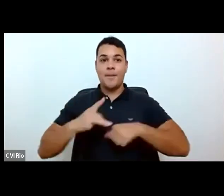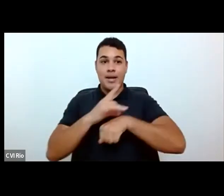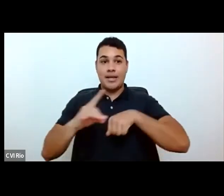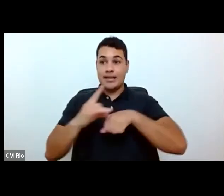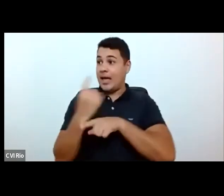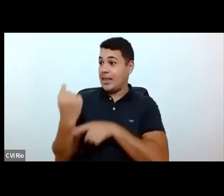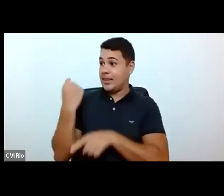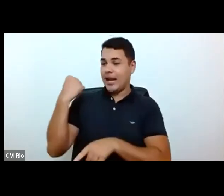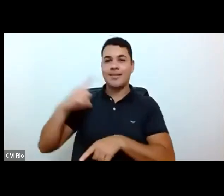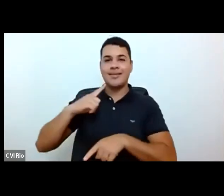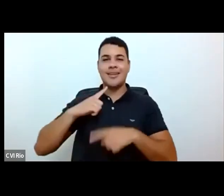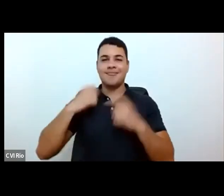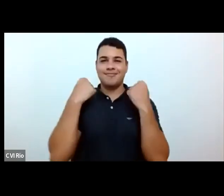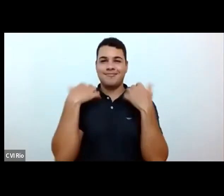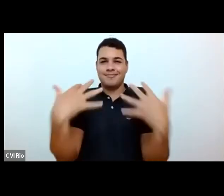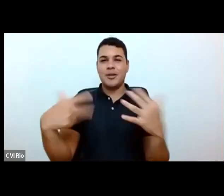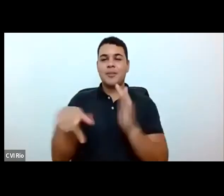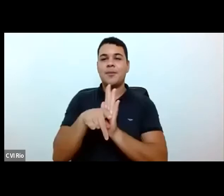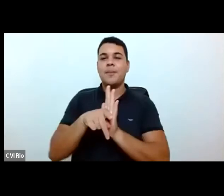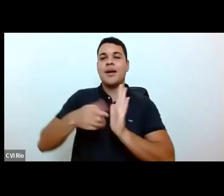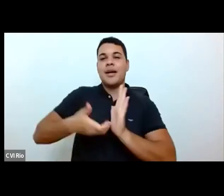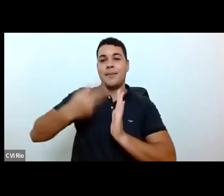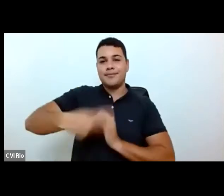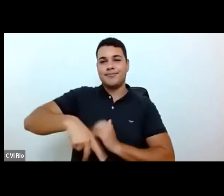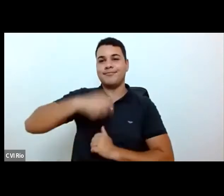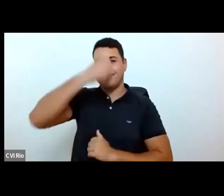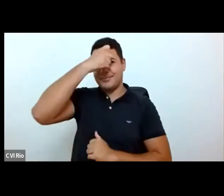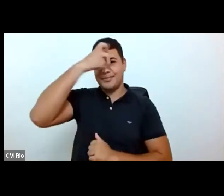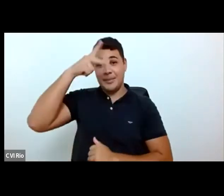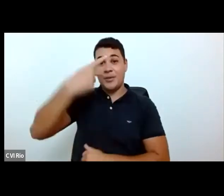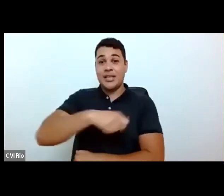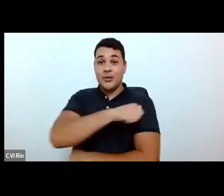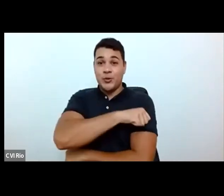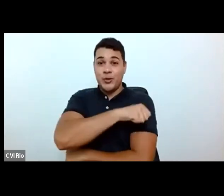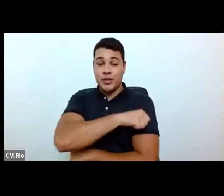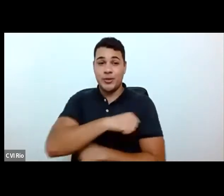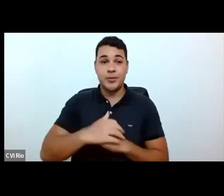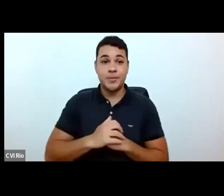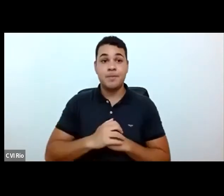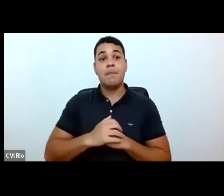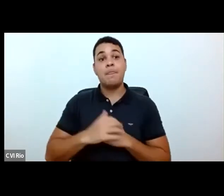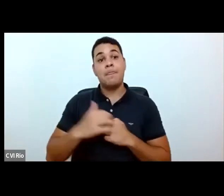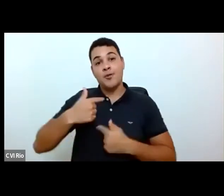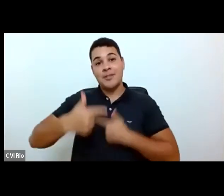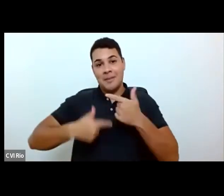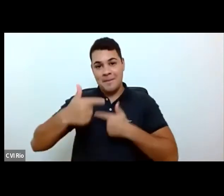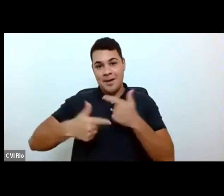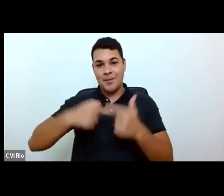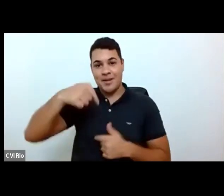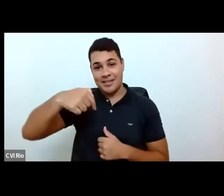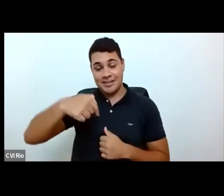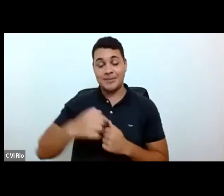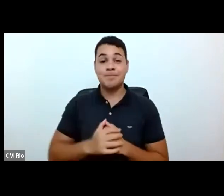Nobre da Câmara Municipal do Rio de Janeiro, que é onde eu trabalho.